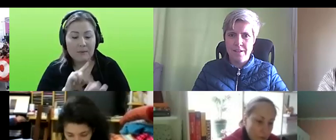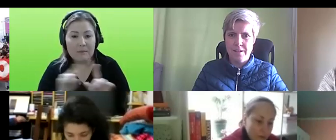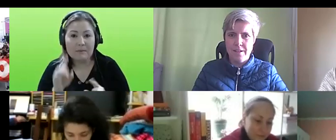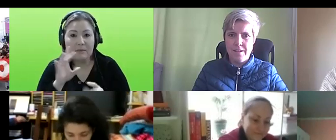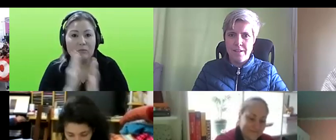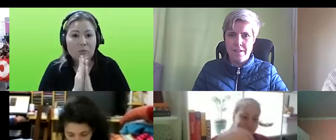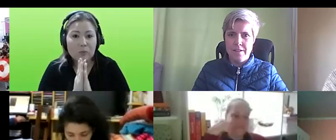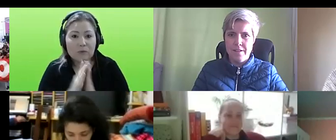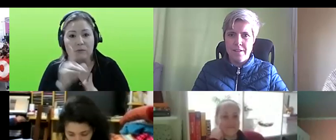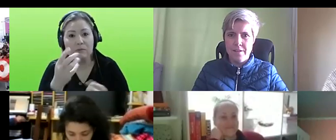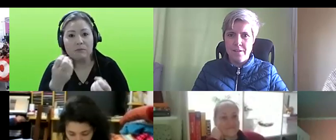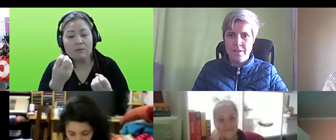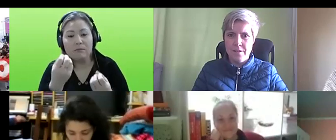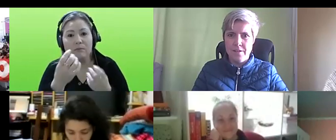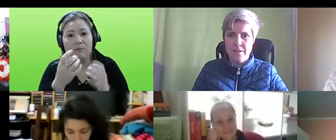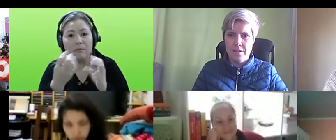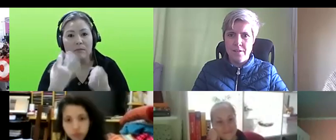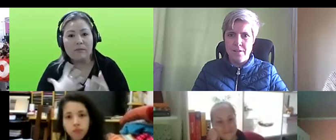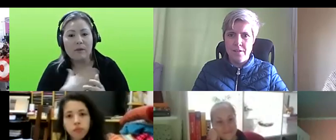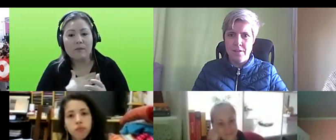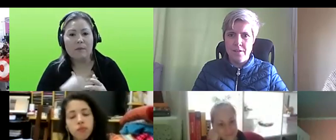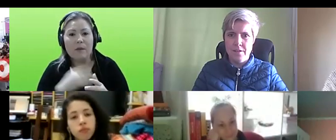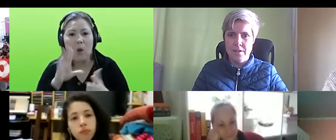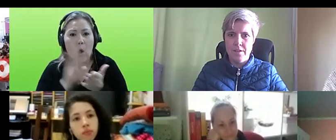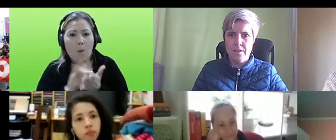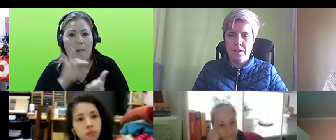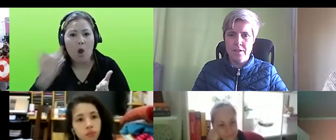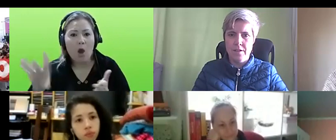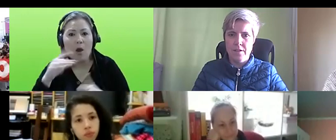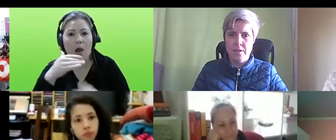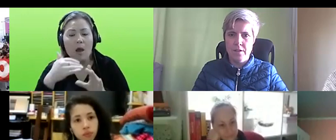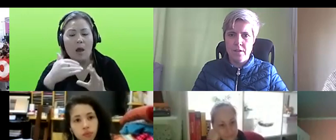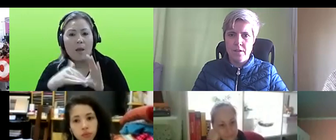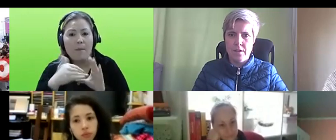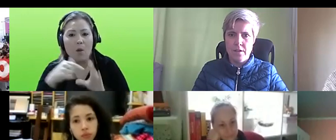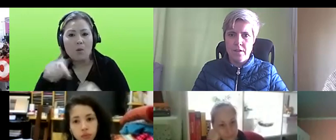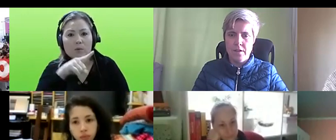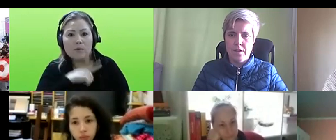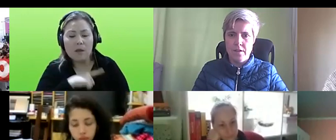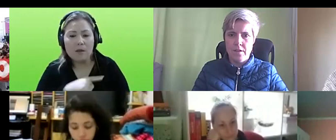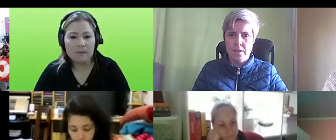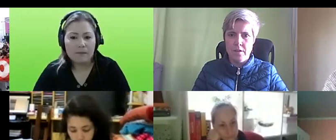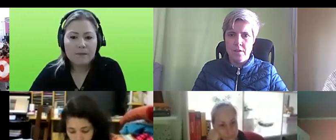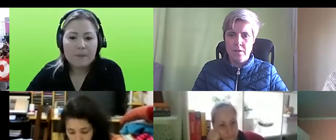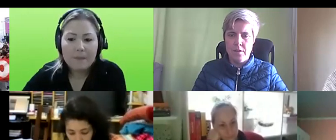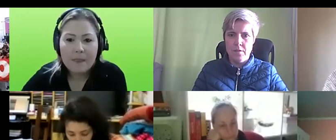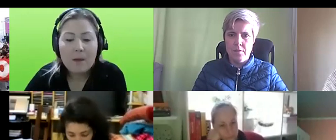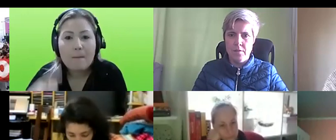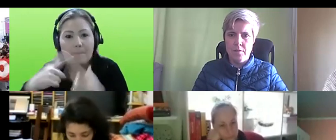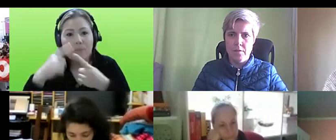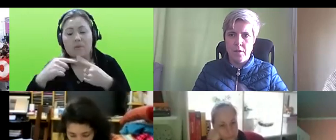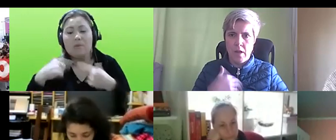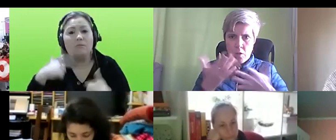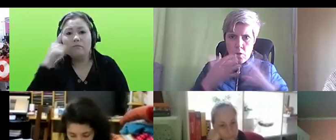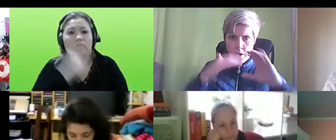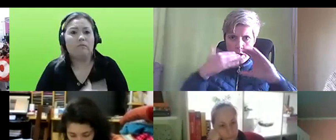possível que você me enviasse, basta copiar e colar os endereços de e-mail que você tem. Porque, veja bem, eu não consigo